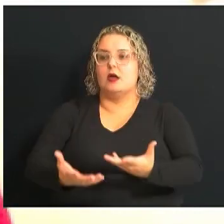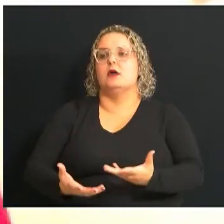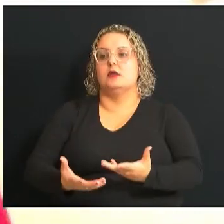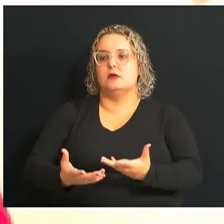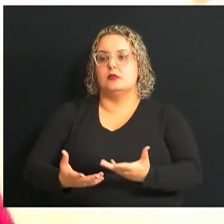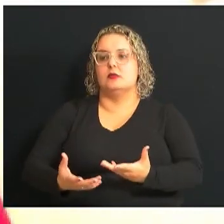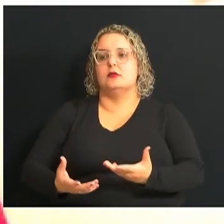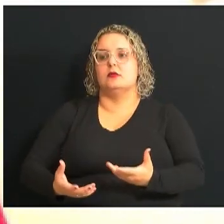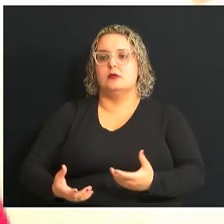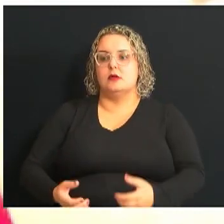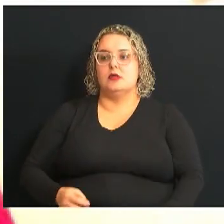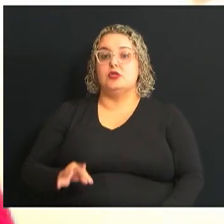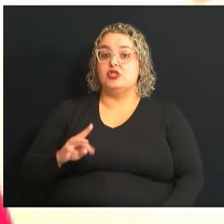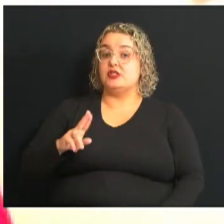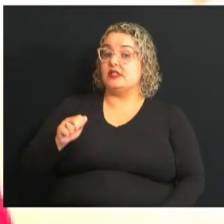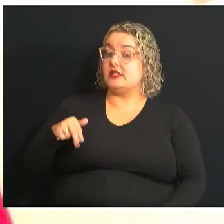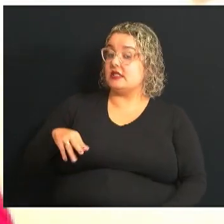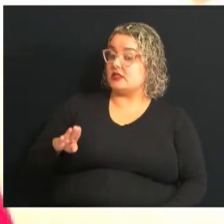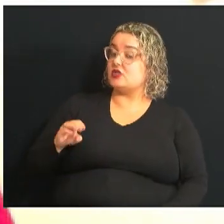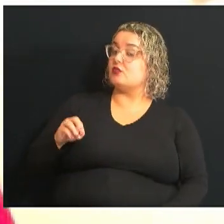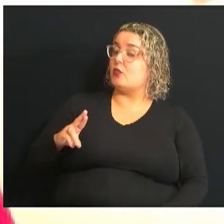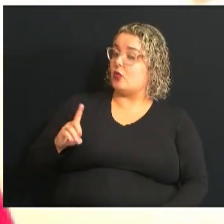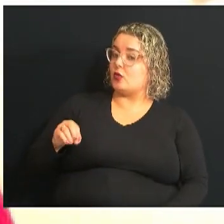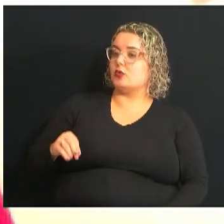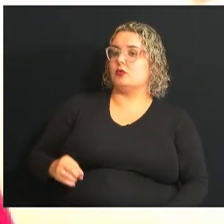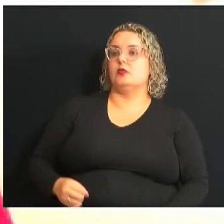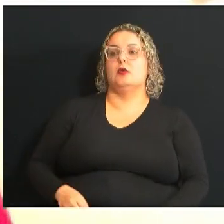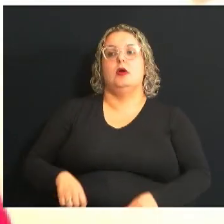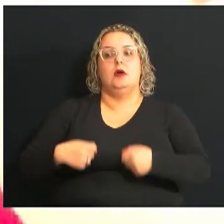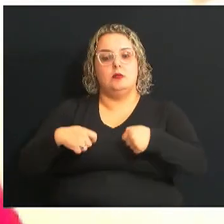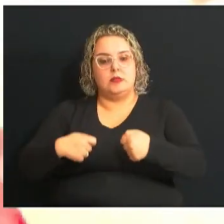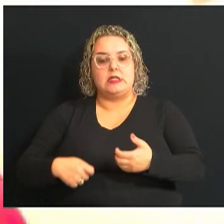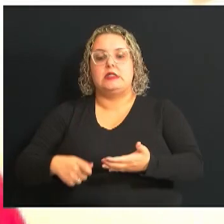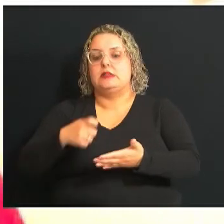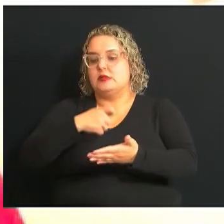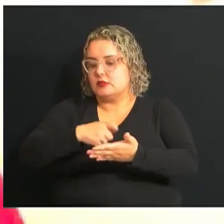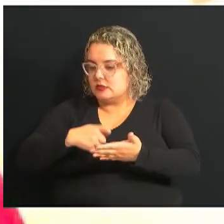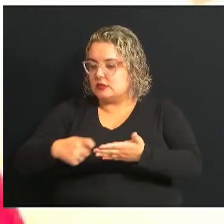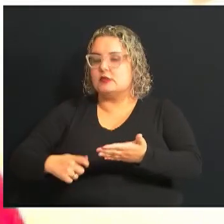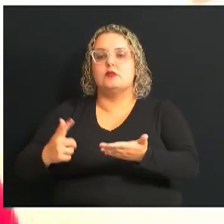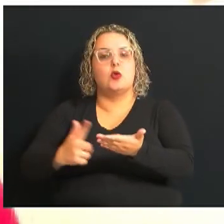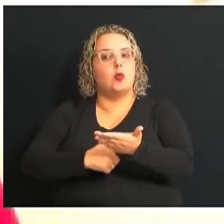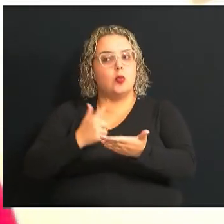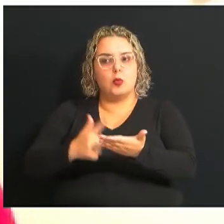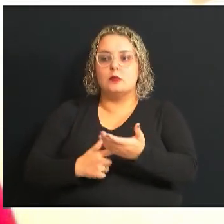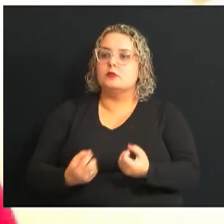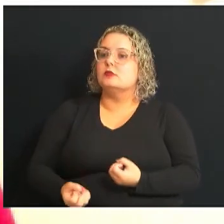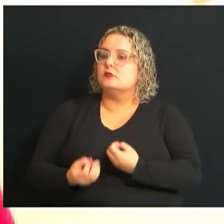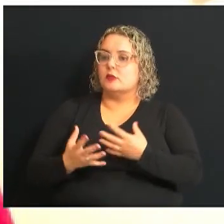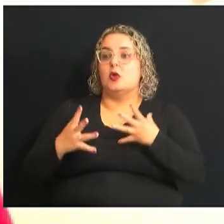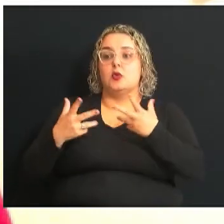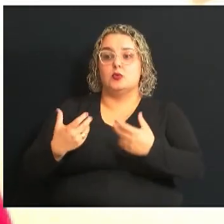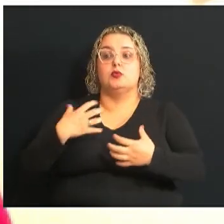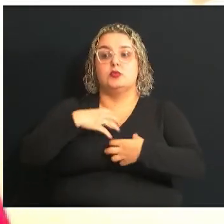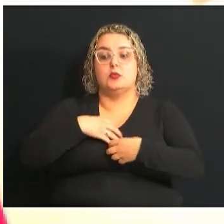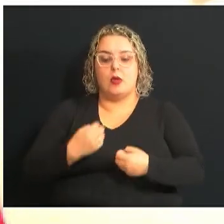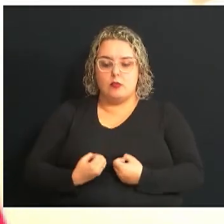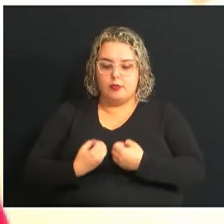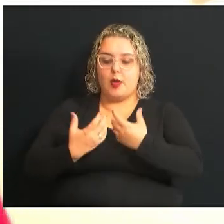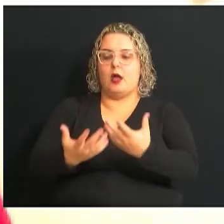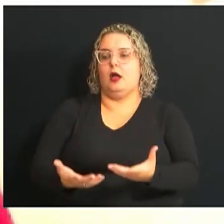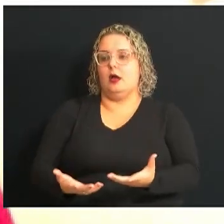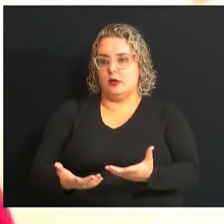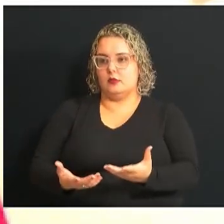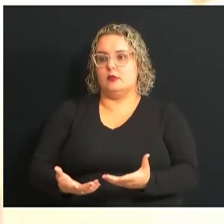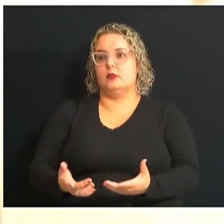muito grande, sabe? Eu falei, agora esse livro precisa nascer, e eu preciso colocar tudo isso que eu sinto para fora. Então é um livro